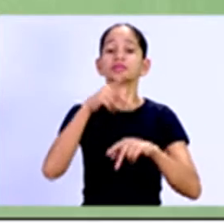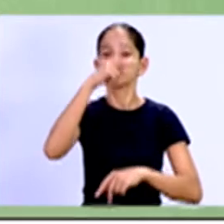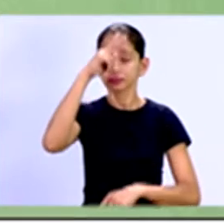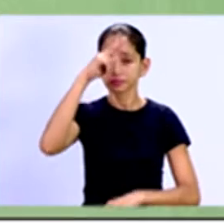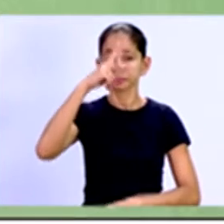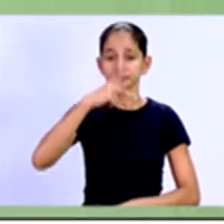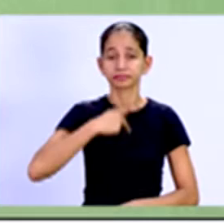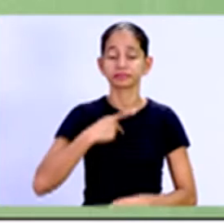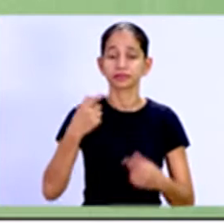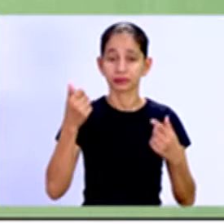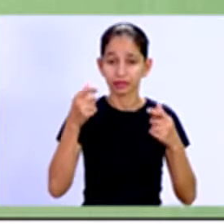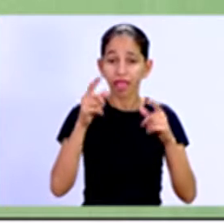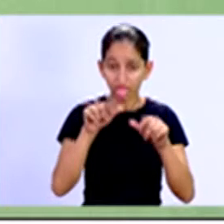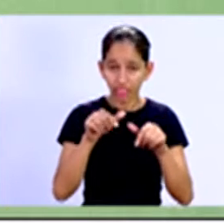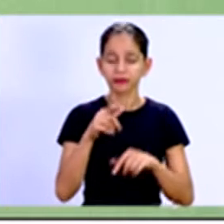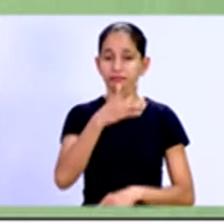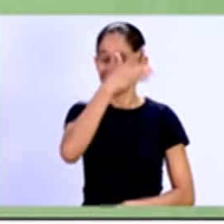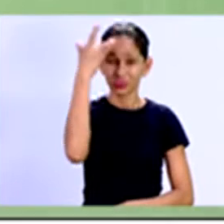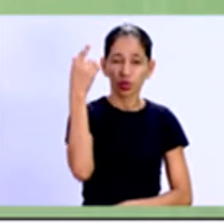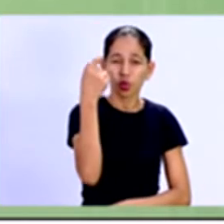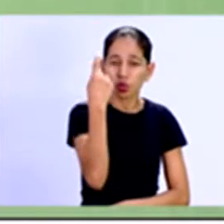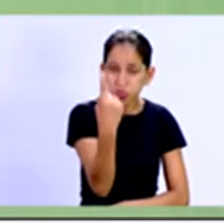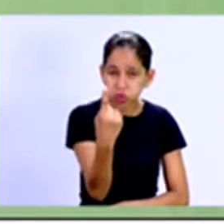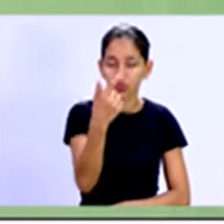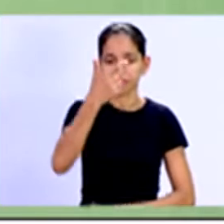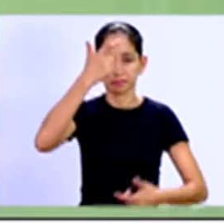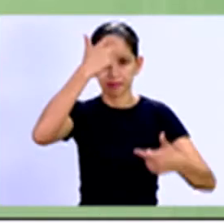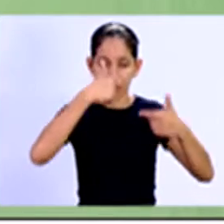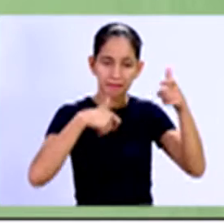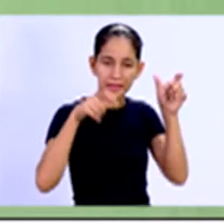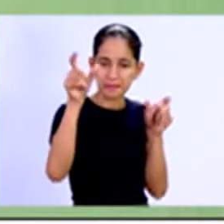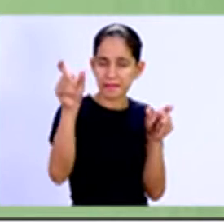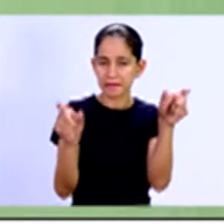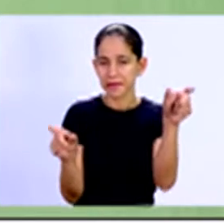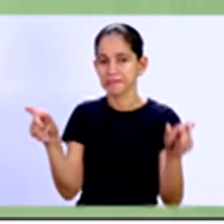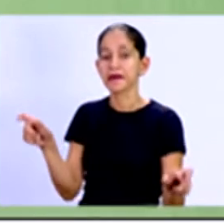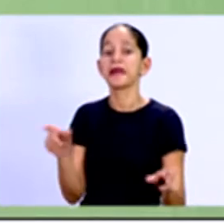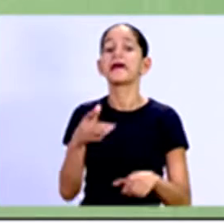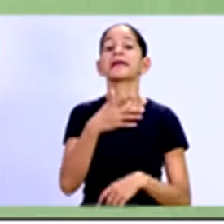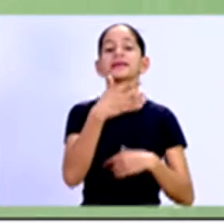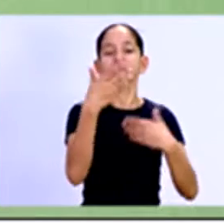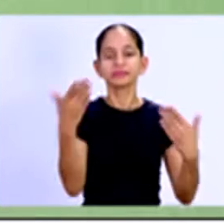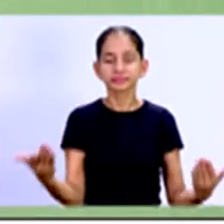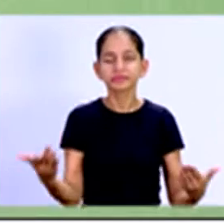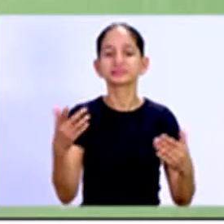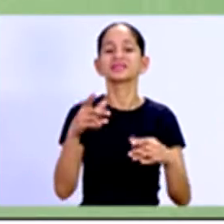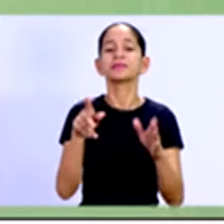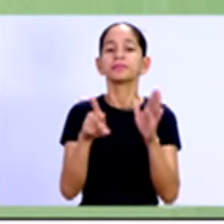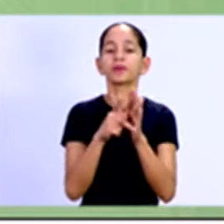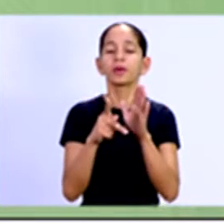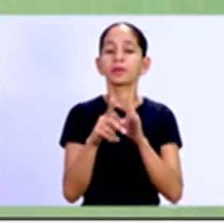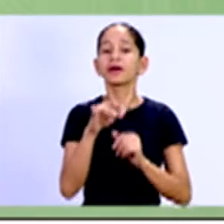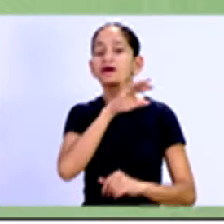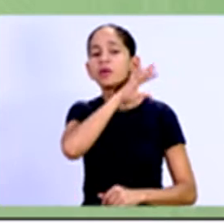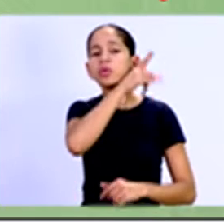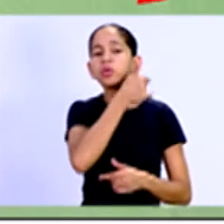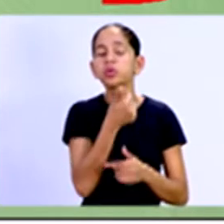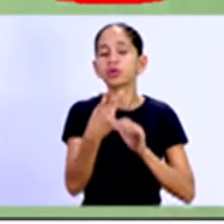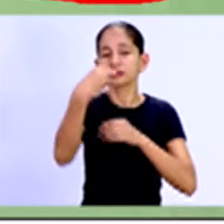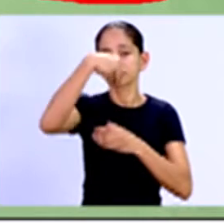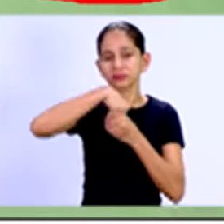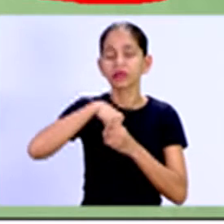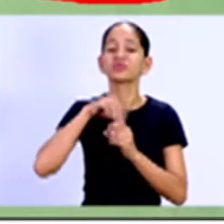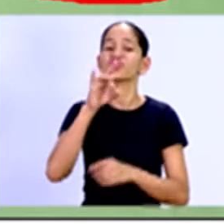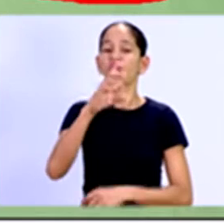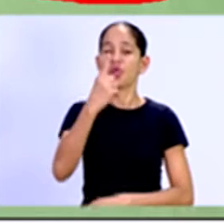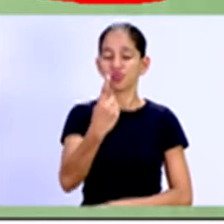ser capaz de se guiar segundo leis que a própria razão humana